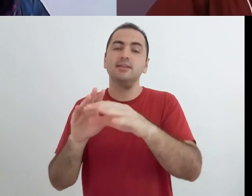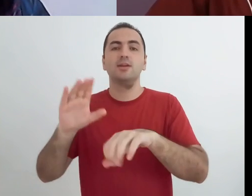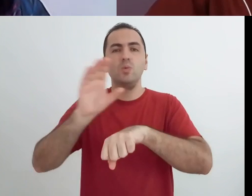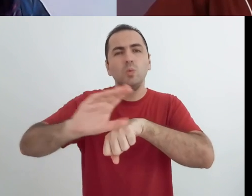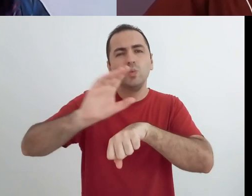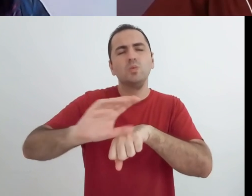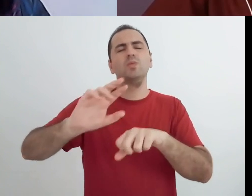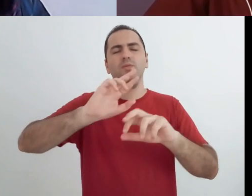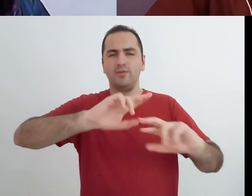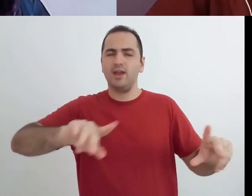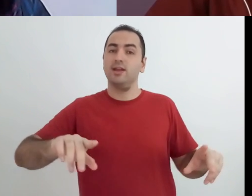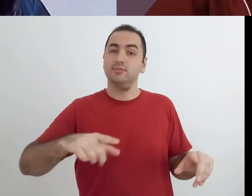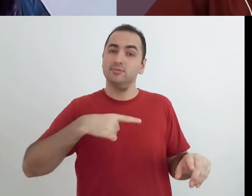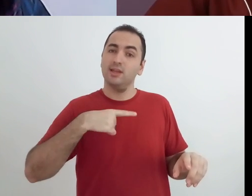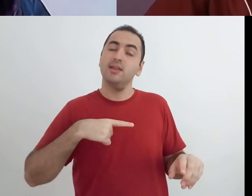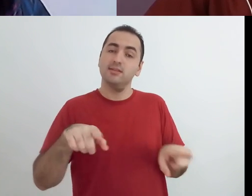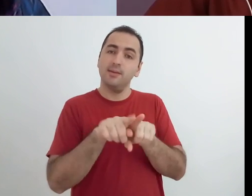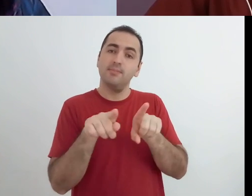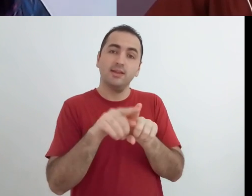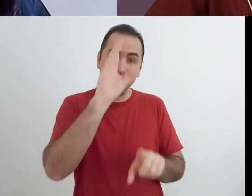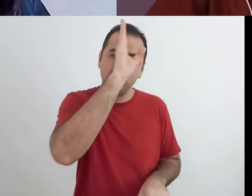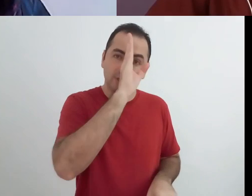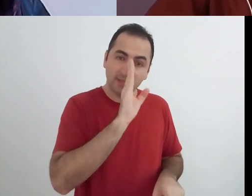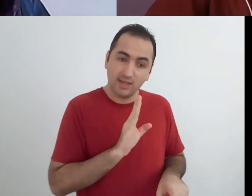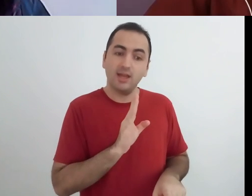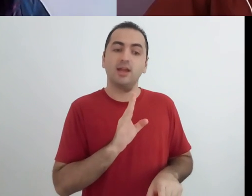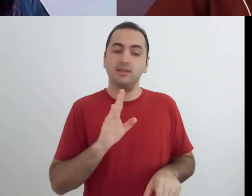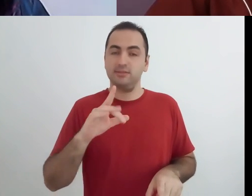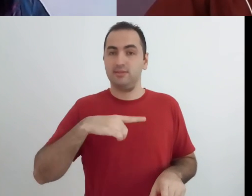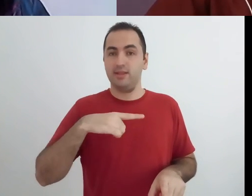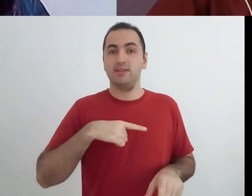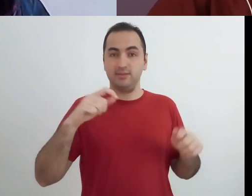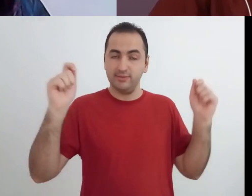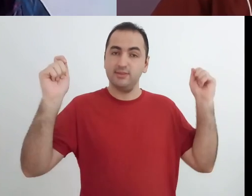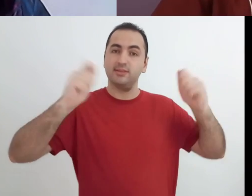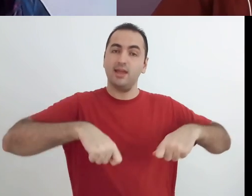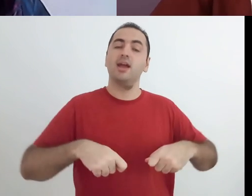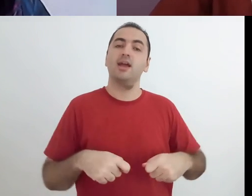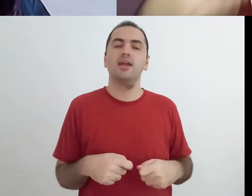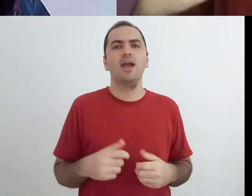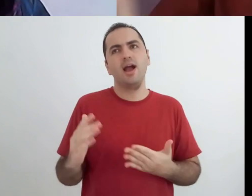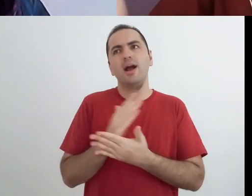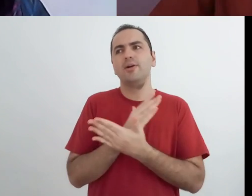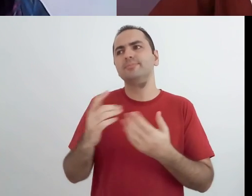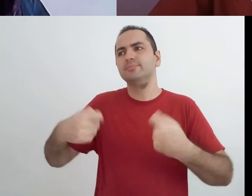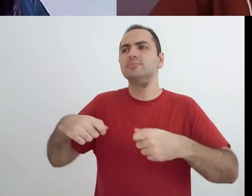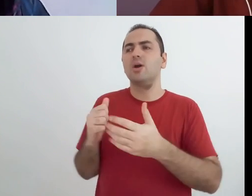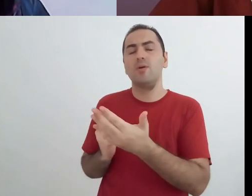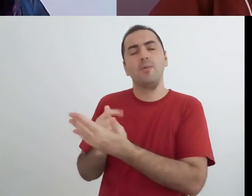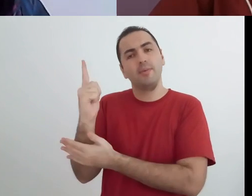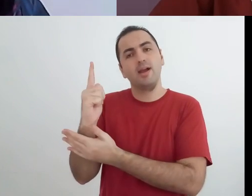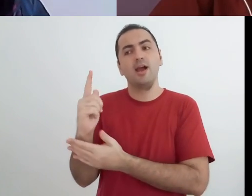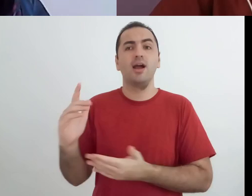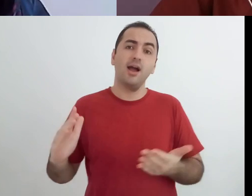mas tem muita coisa gratuita, tem muita coisa que você talvez precisa comprar, né? Mas nas coisas gratuitas